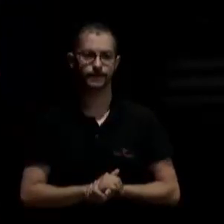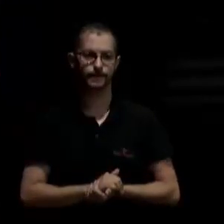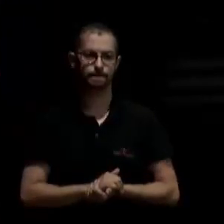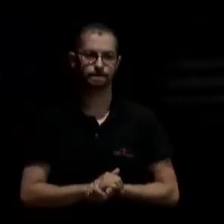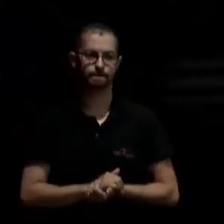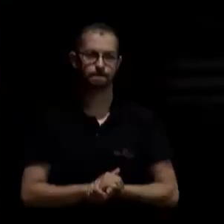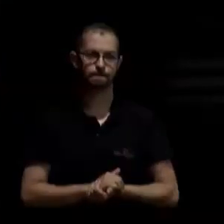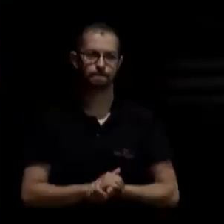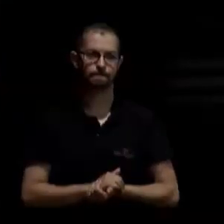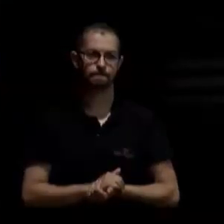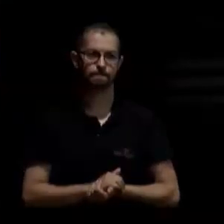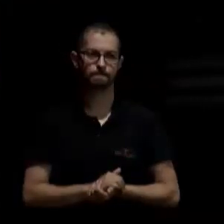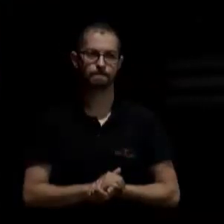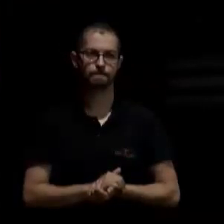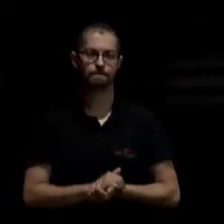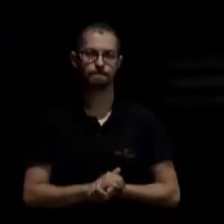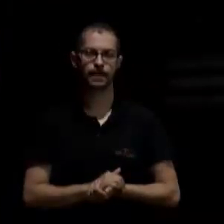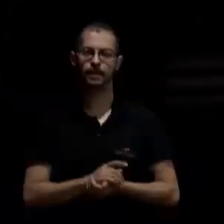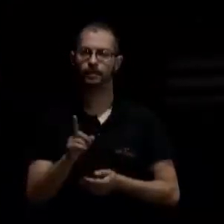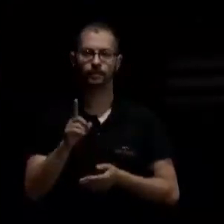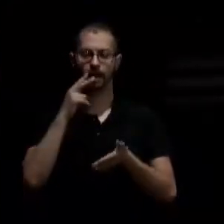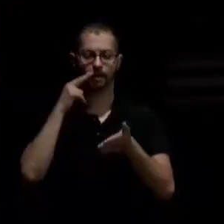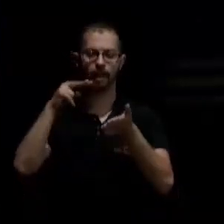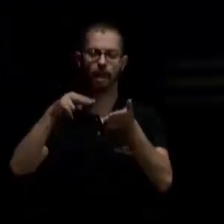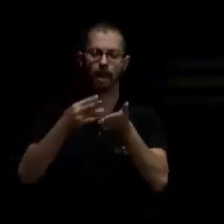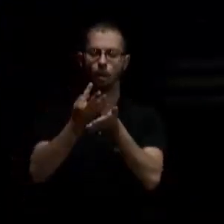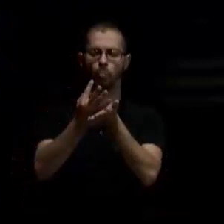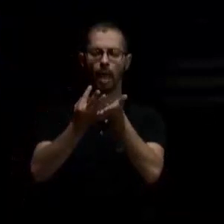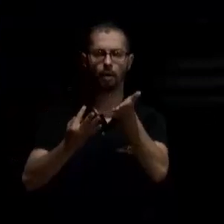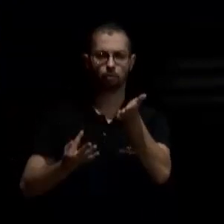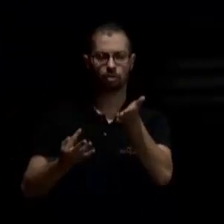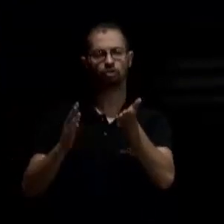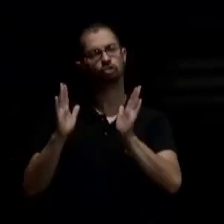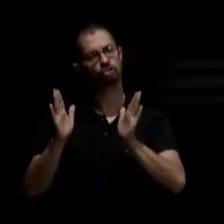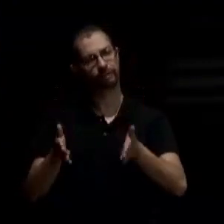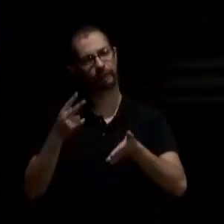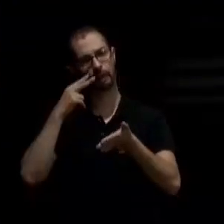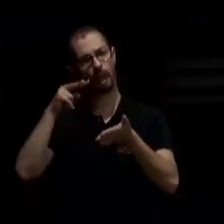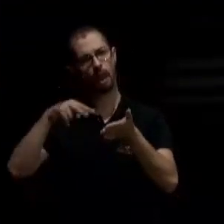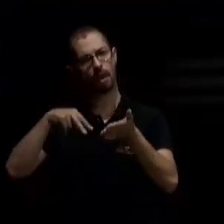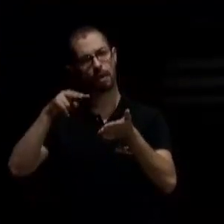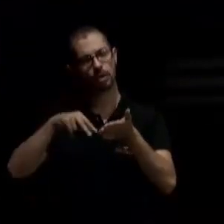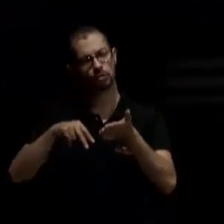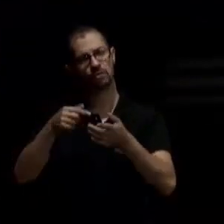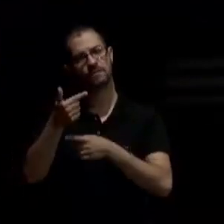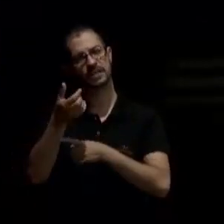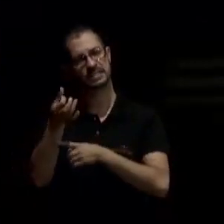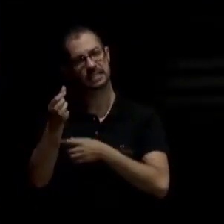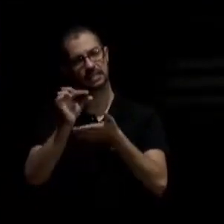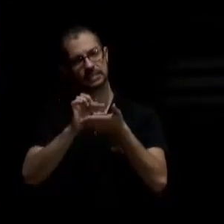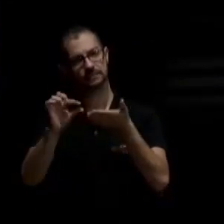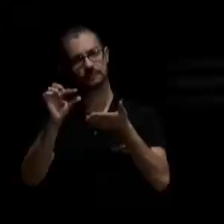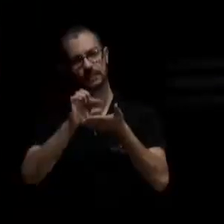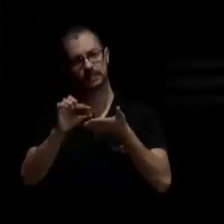Nós não vamos pegar o texto todo, a gente já tem lido esse texto, são 26